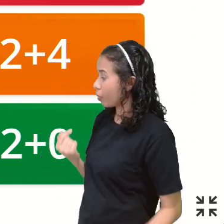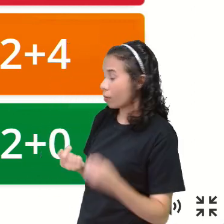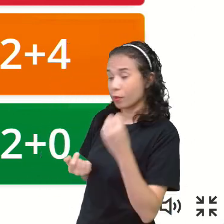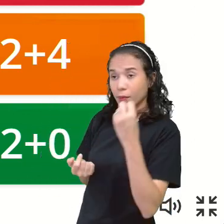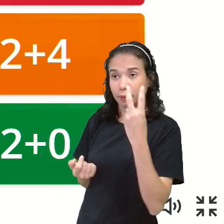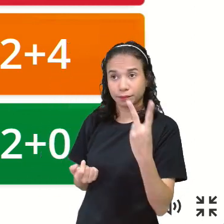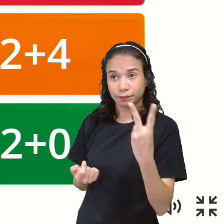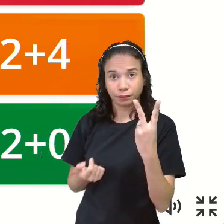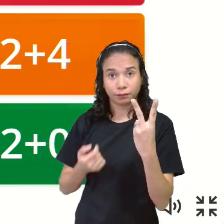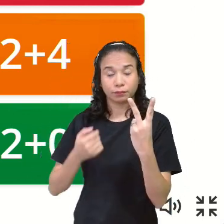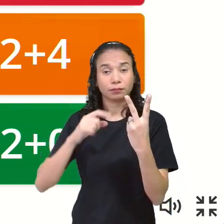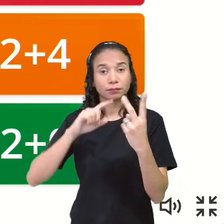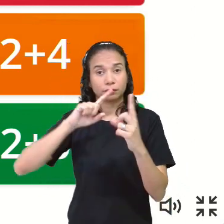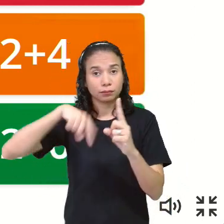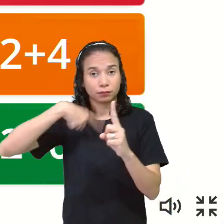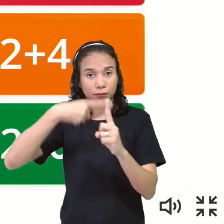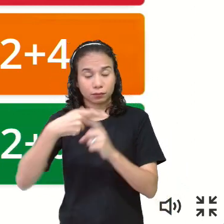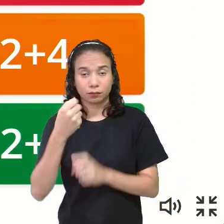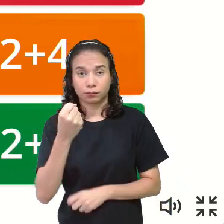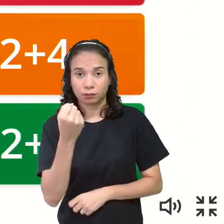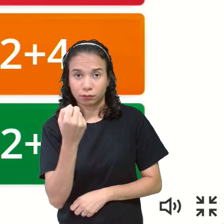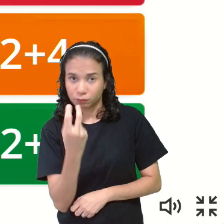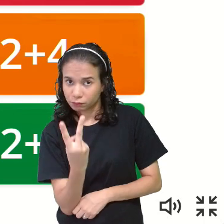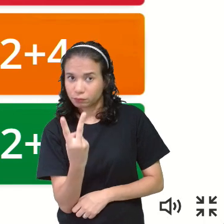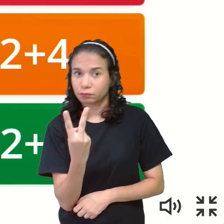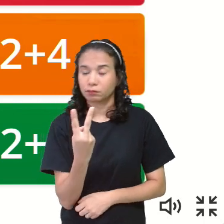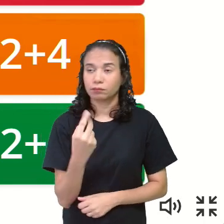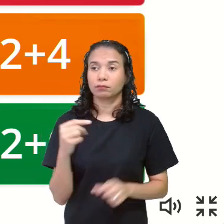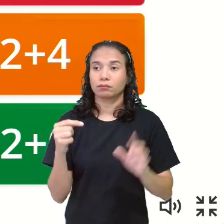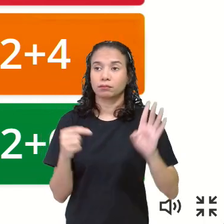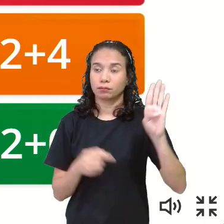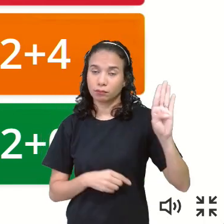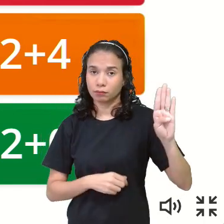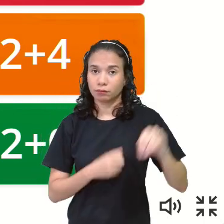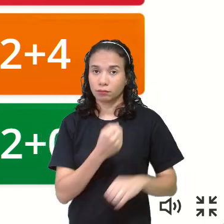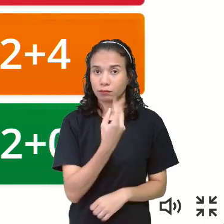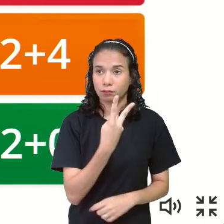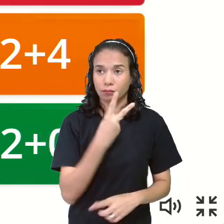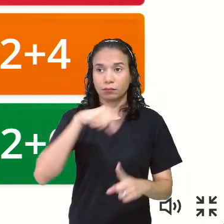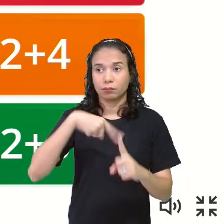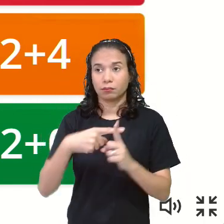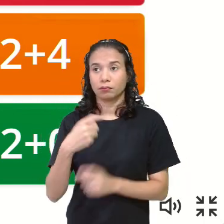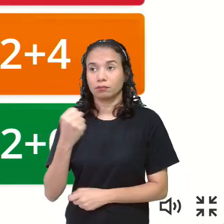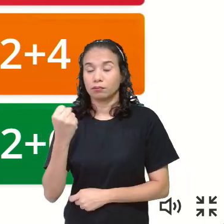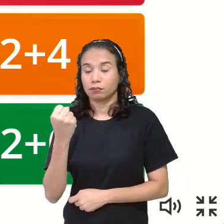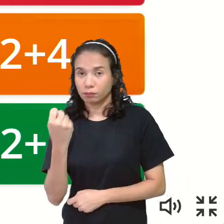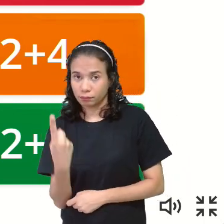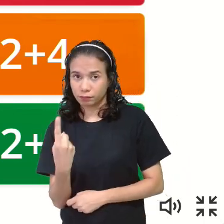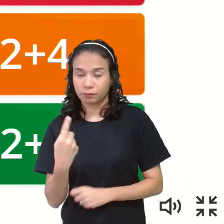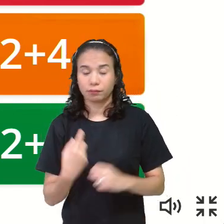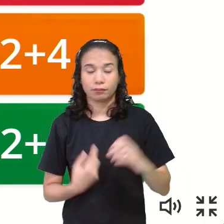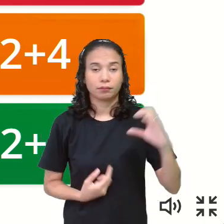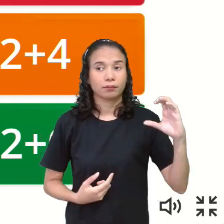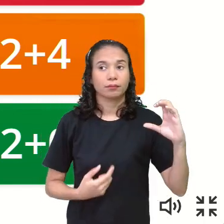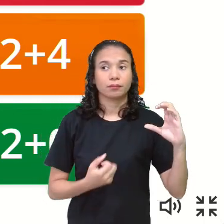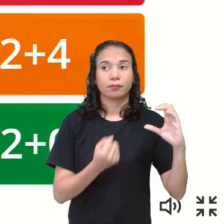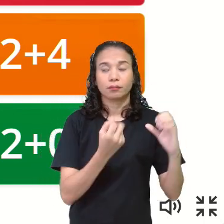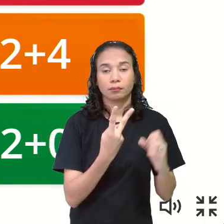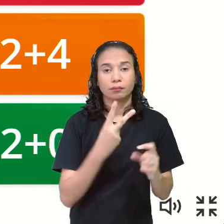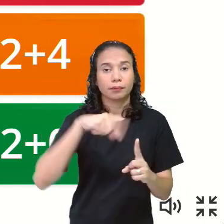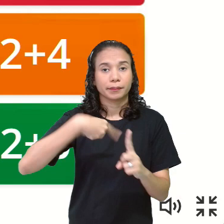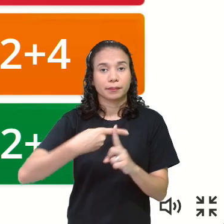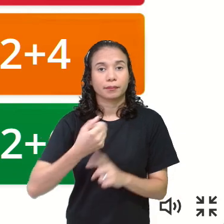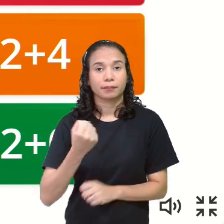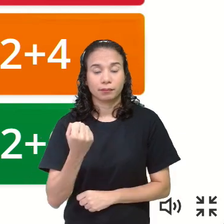tenho o número 2 mais o número 2. Na letra B eu tenho o número 2 mais o número 1. Na letra C eu tenho o número